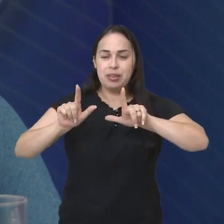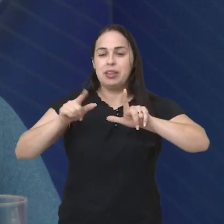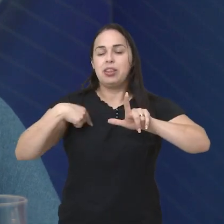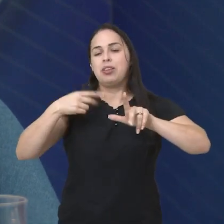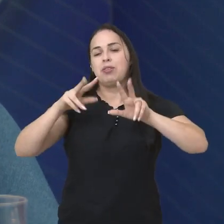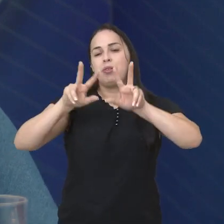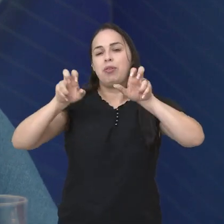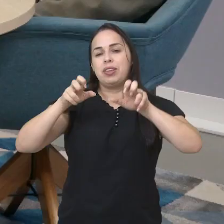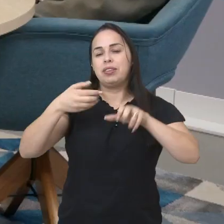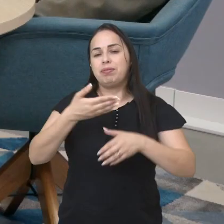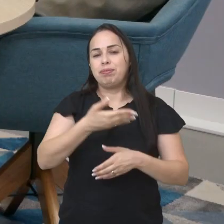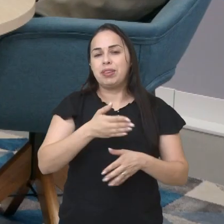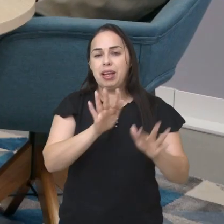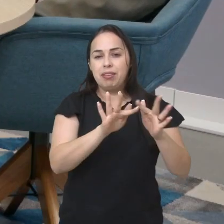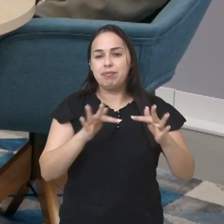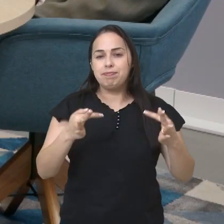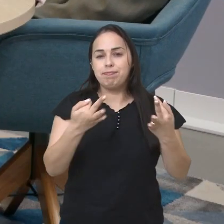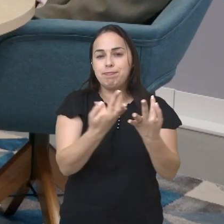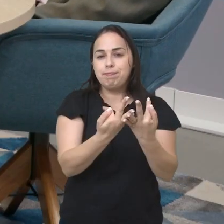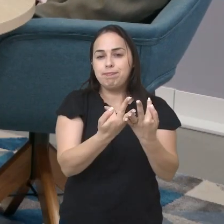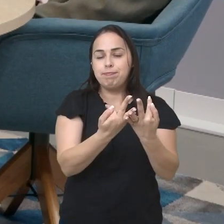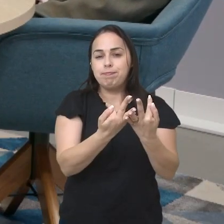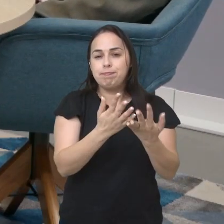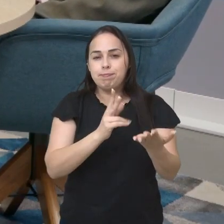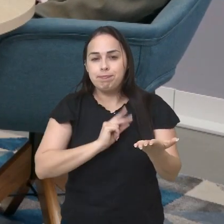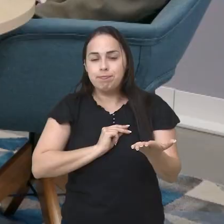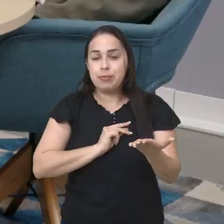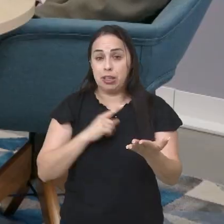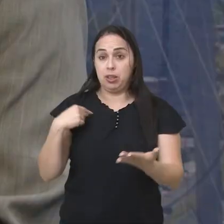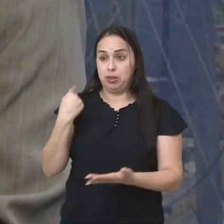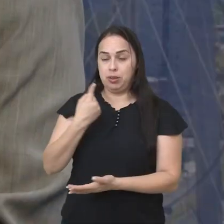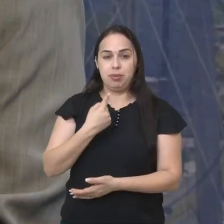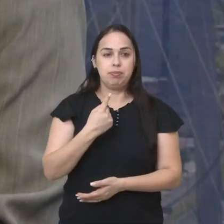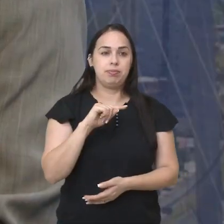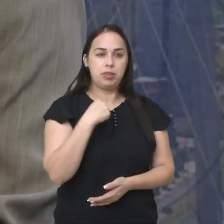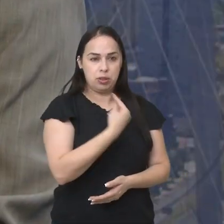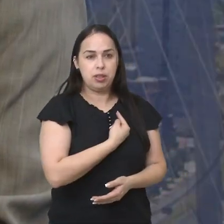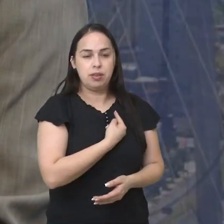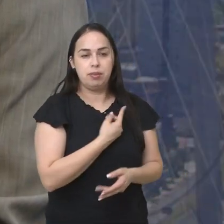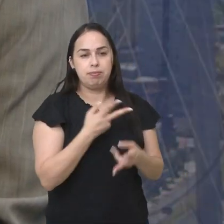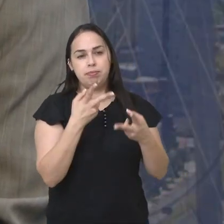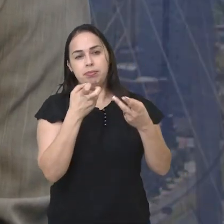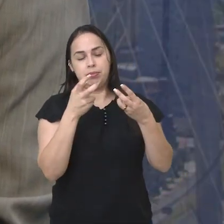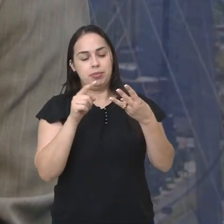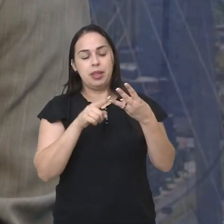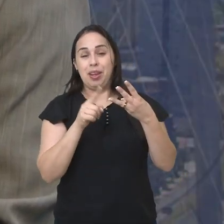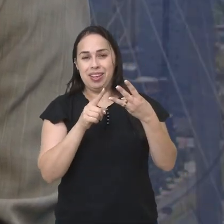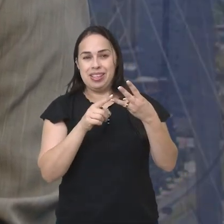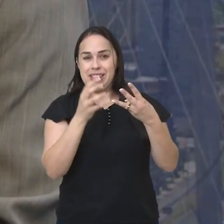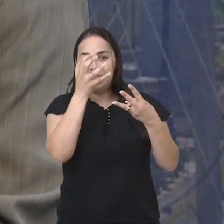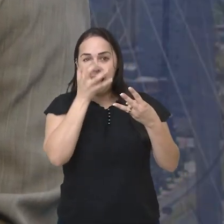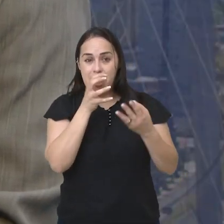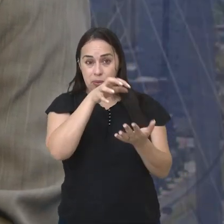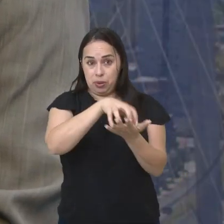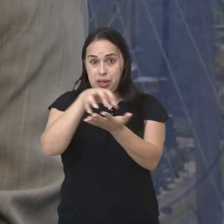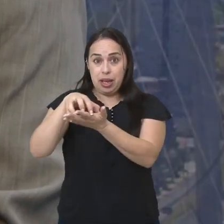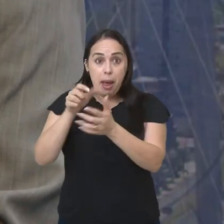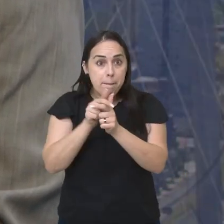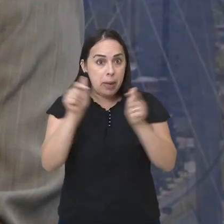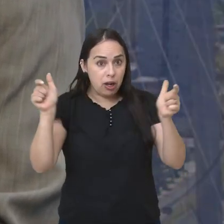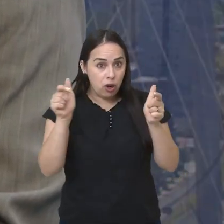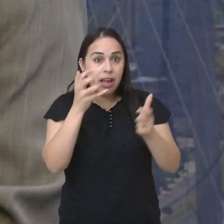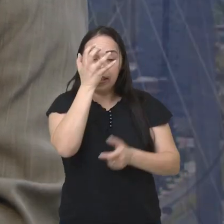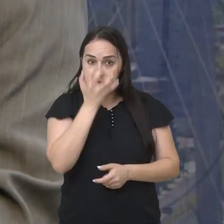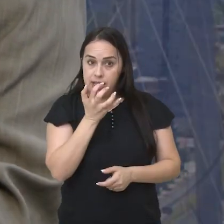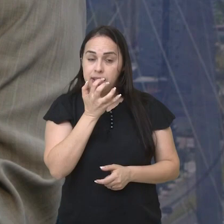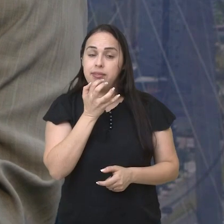né? Exatamente. É assim, a gente vê no terceiro setor, nas instituições sérias, que eu repito, são a maioria,